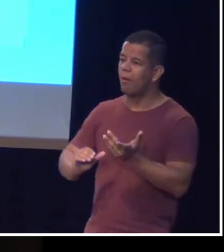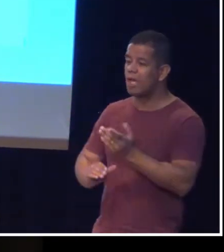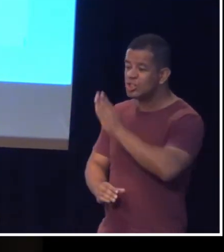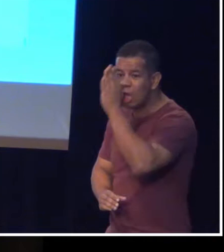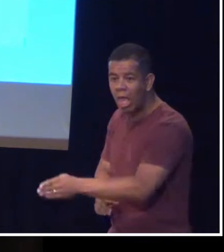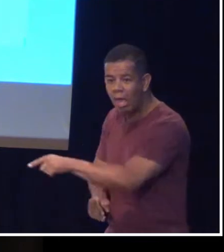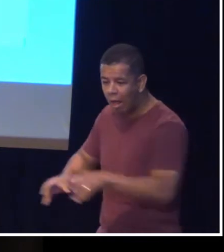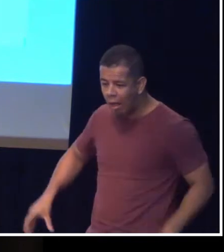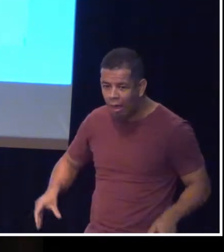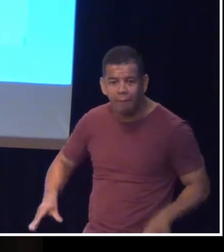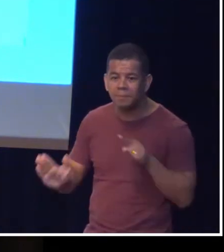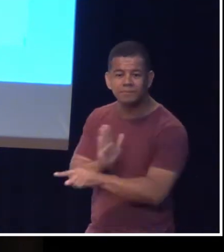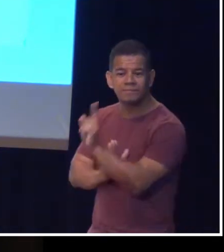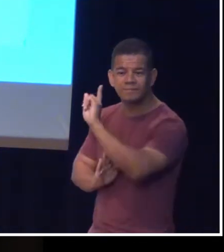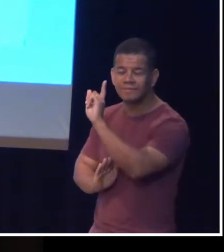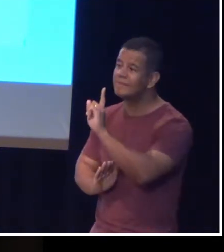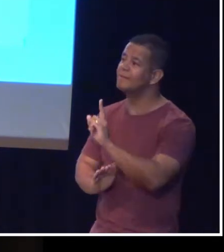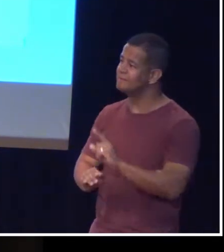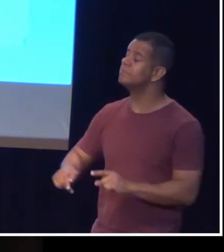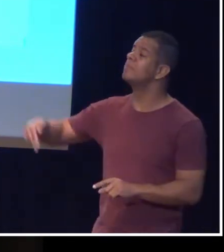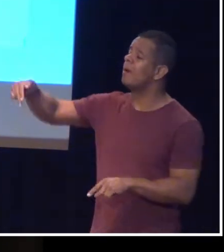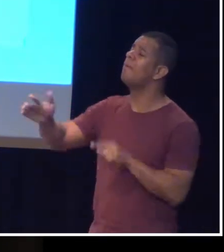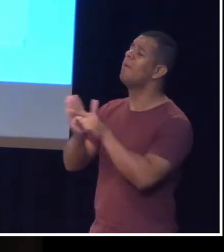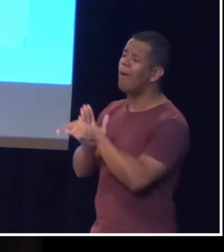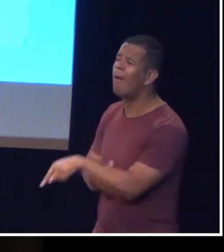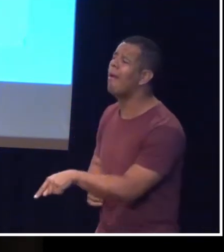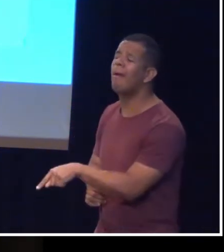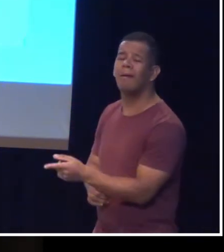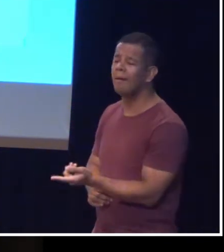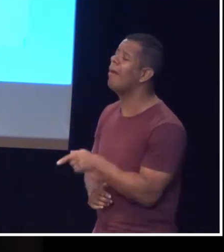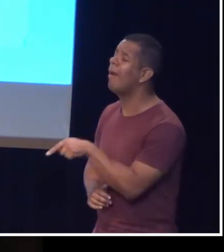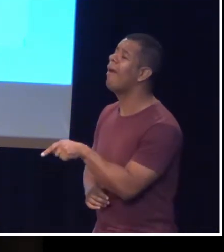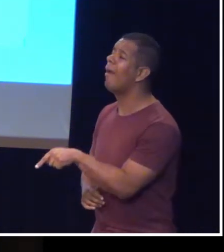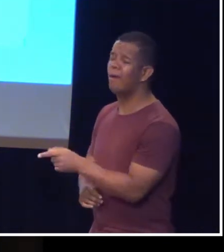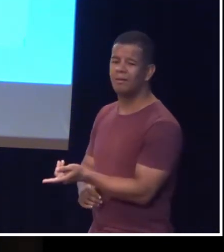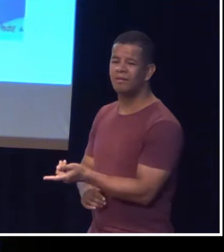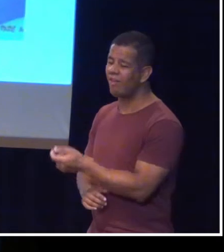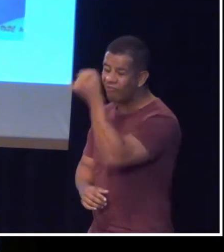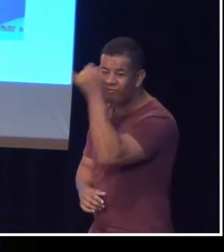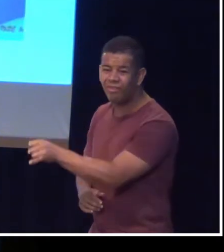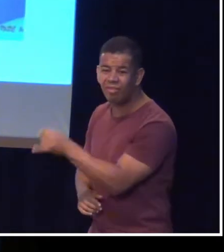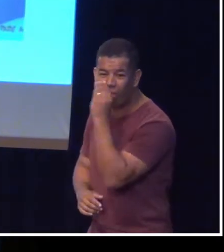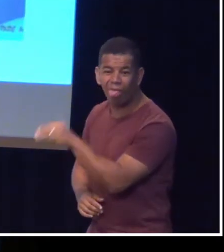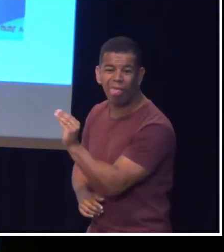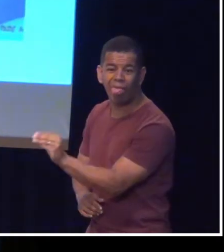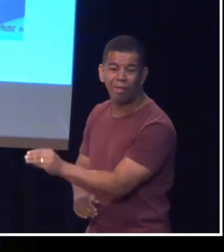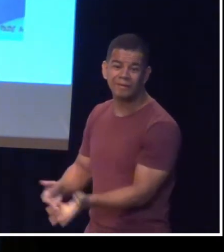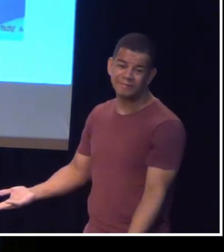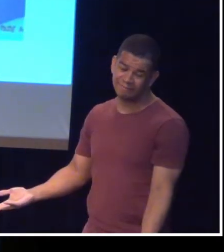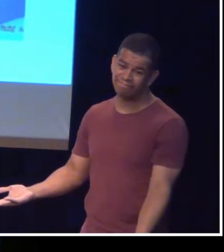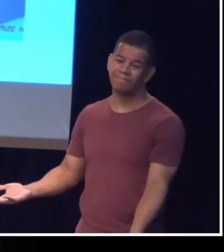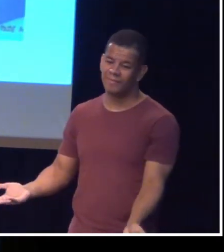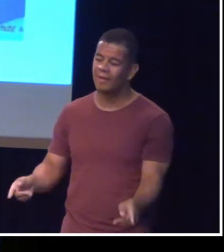Essa possibilidade que a gente traz de evitar o outro até mesmo pela palavra. A metodológica,